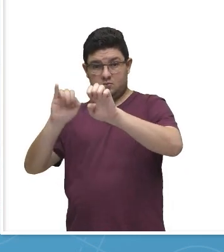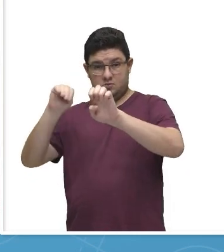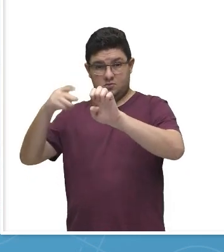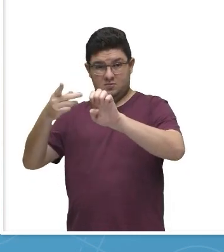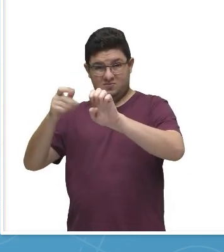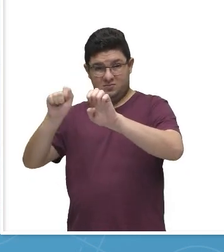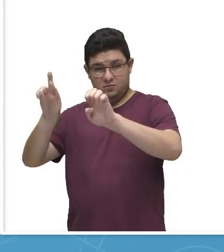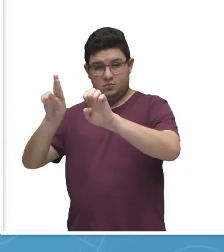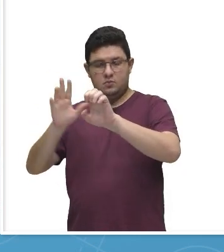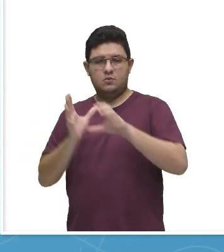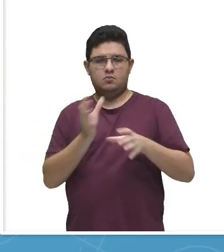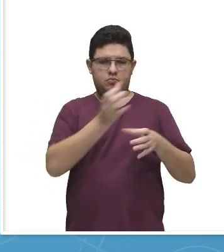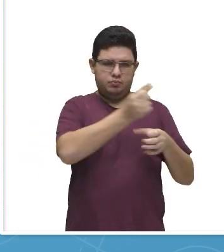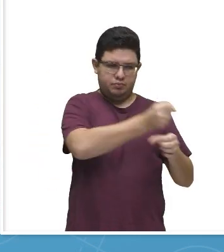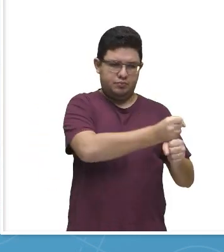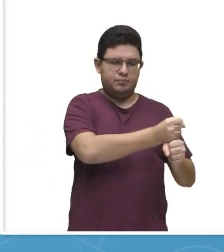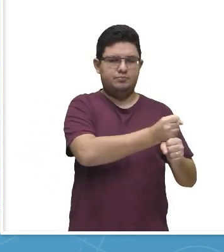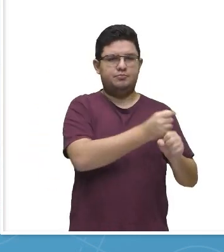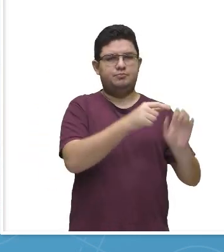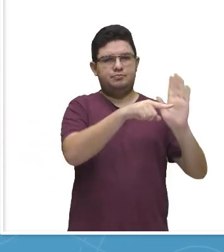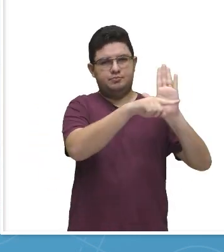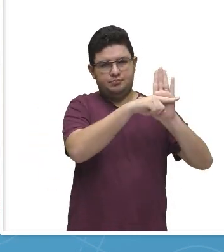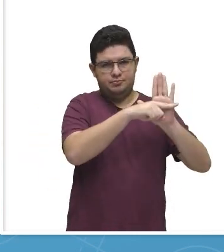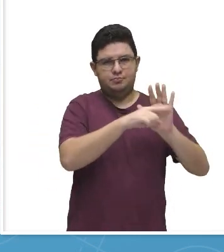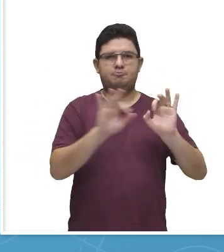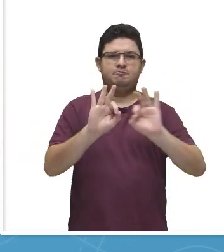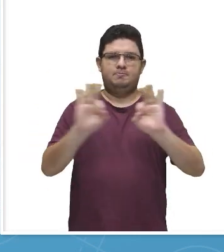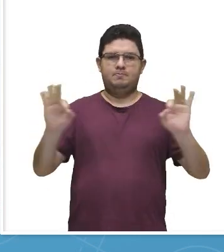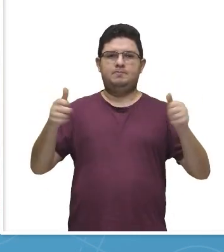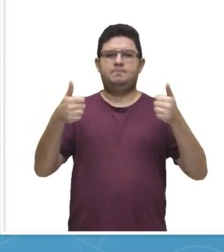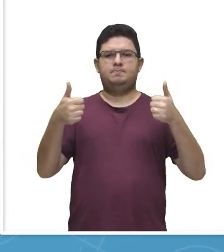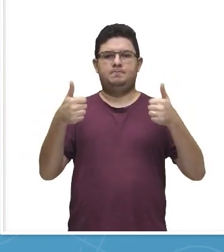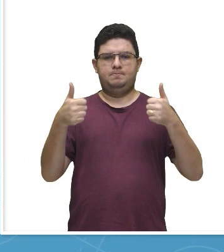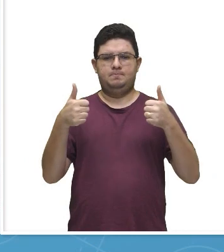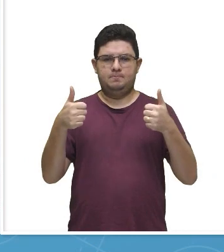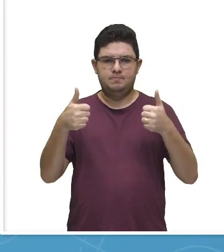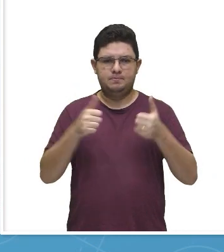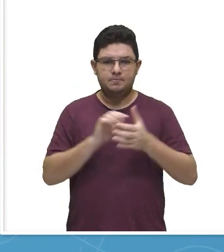será negativa. Perfeito? Muito bem.